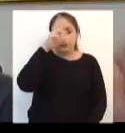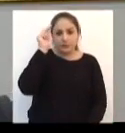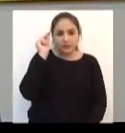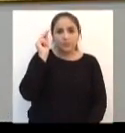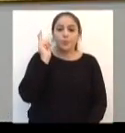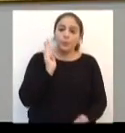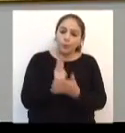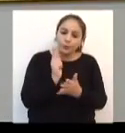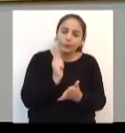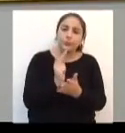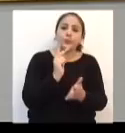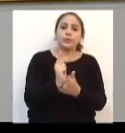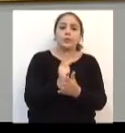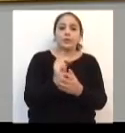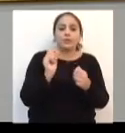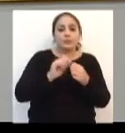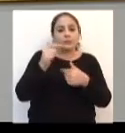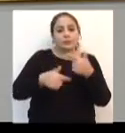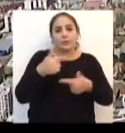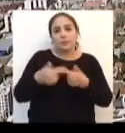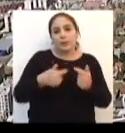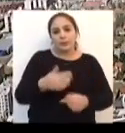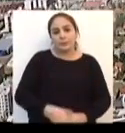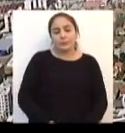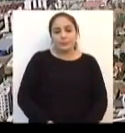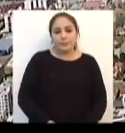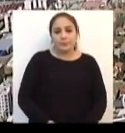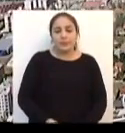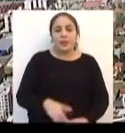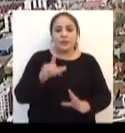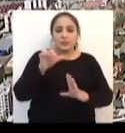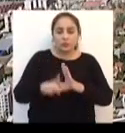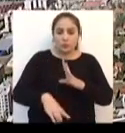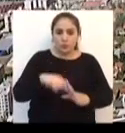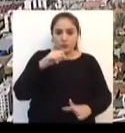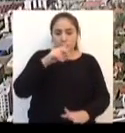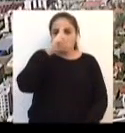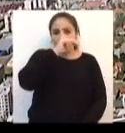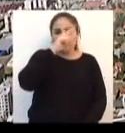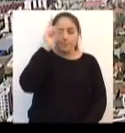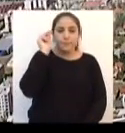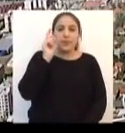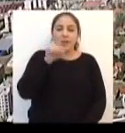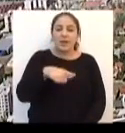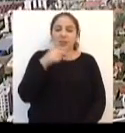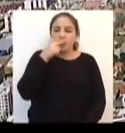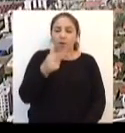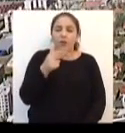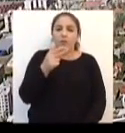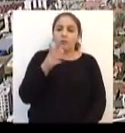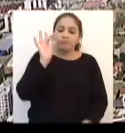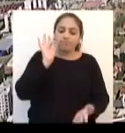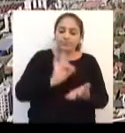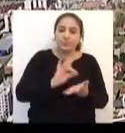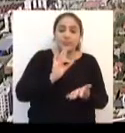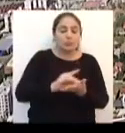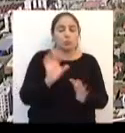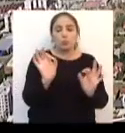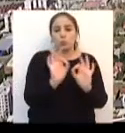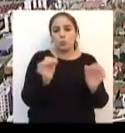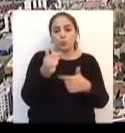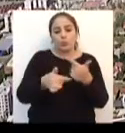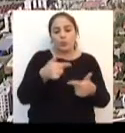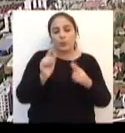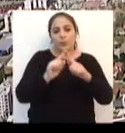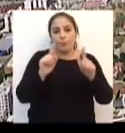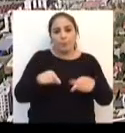mantenha executando os serviços que já vêm sendo executados. A decisão do Poder Executivo busca garantir que nenhum serviço público